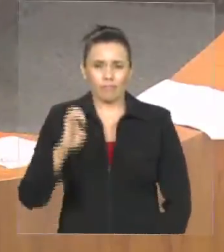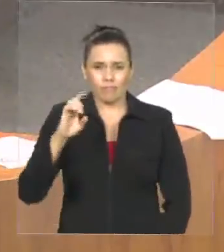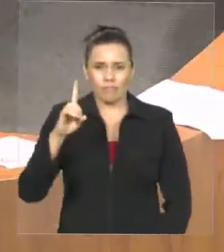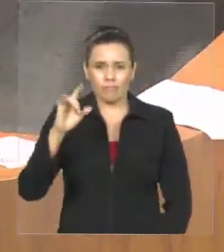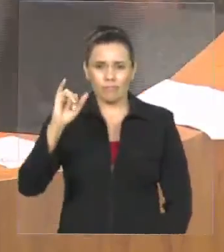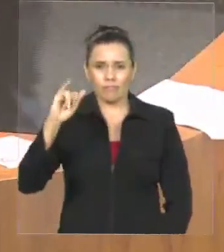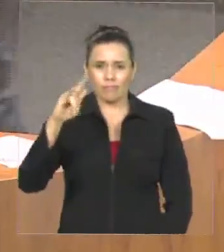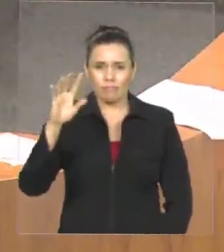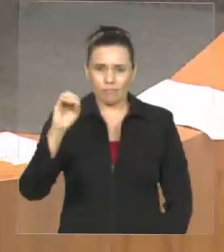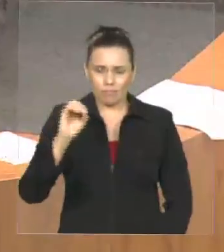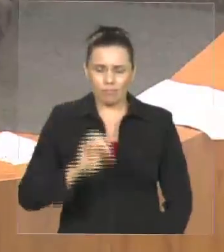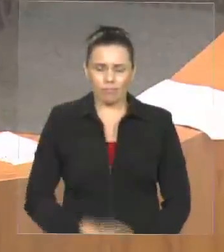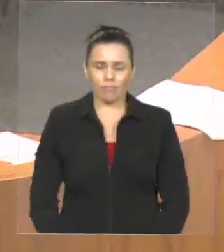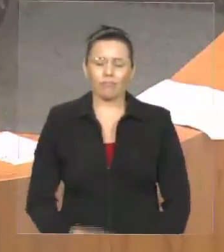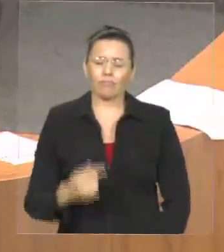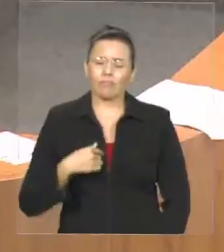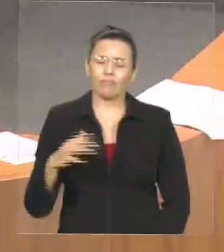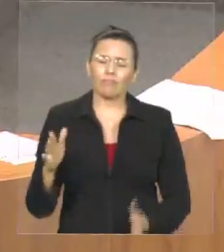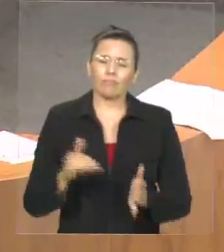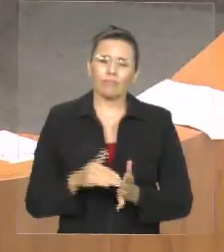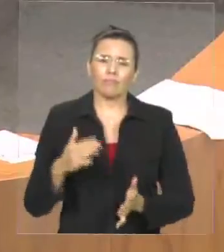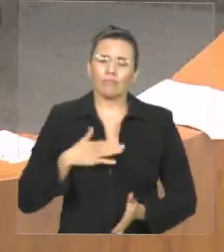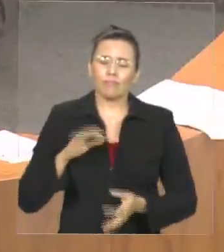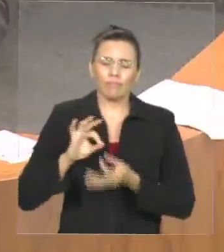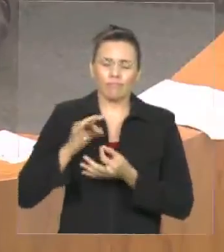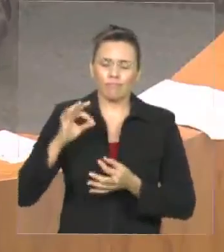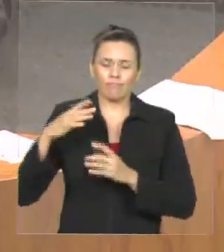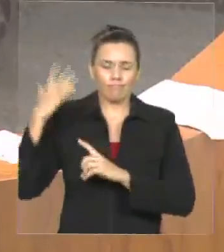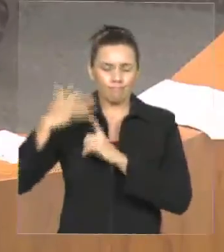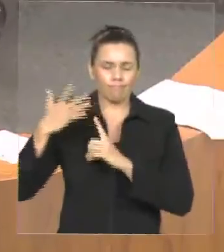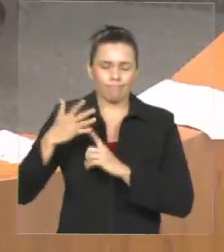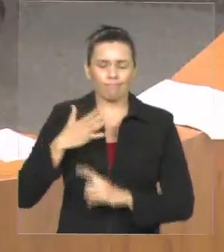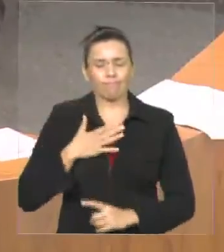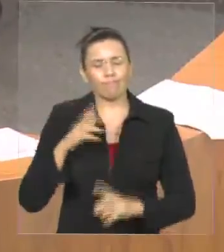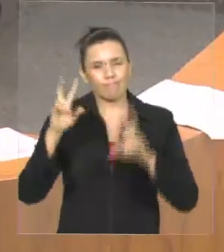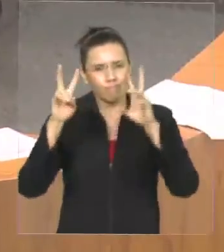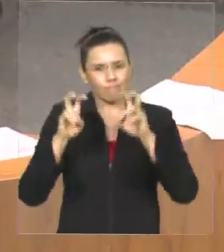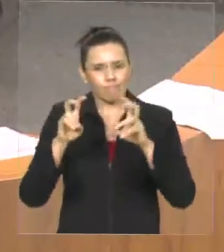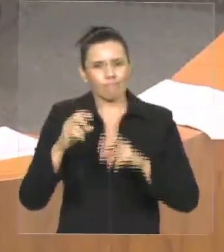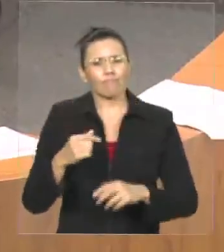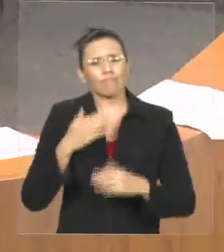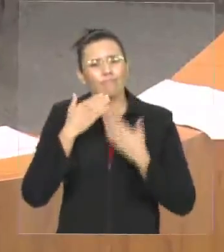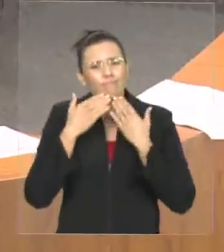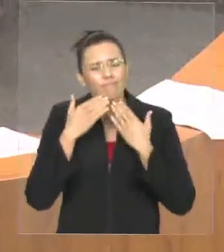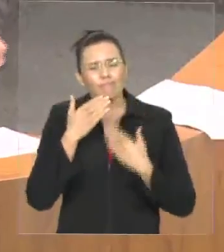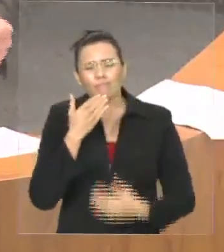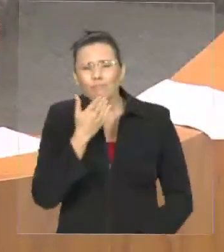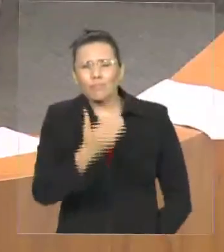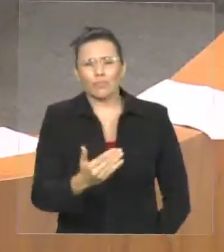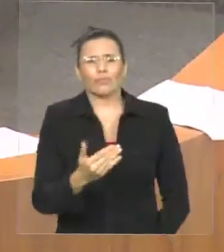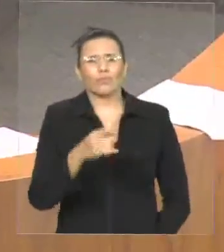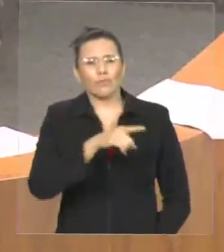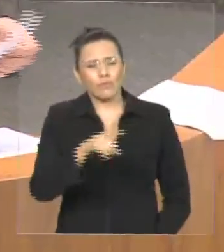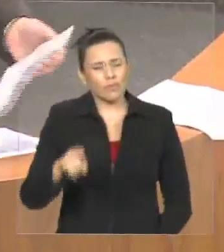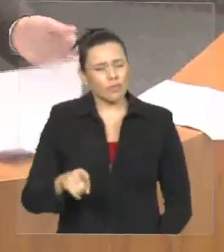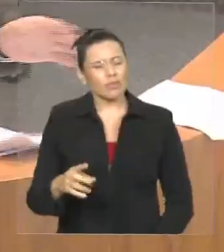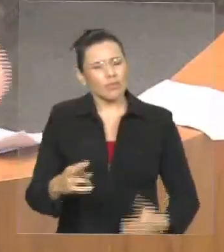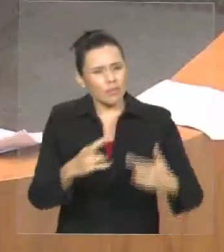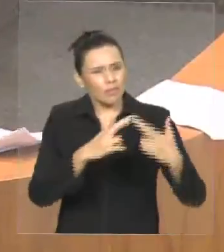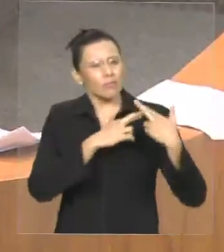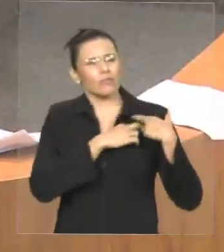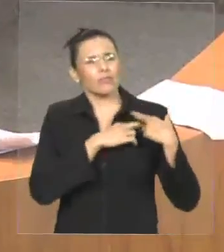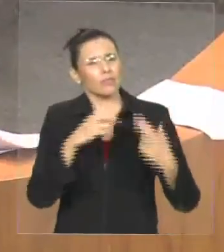minha discussão sobre essa matéria, pedindo responsabilidade a essa casa, mas mais do que isso,